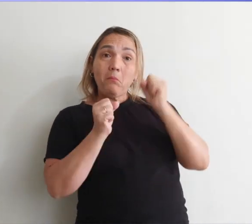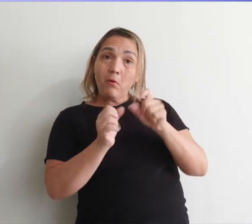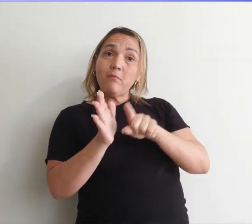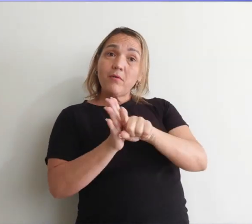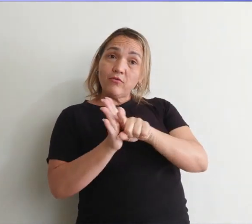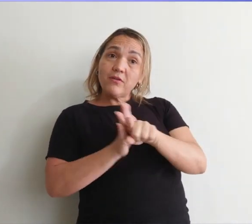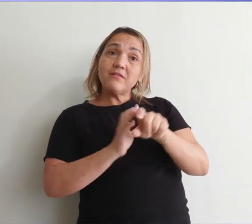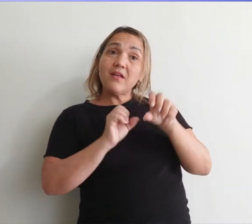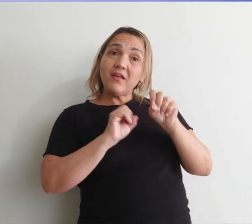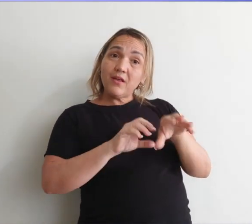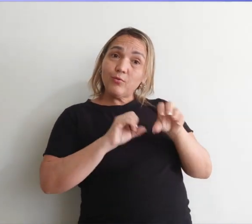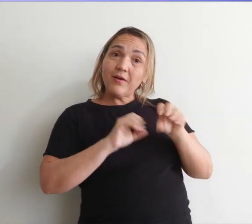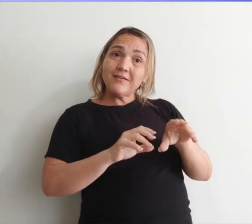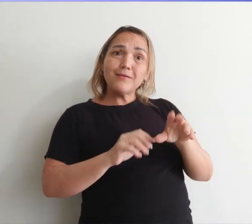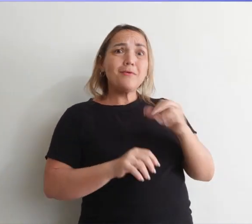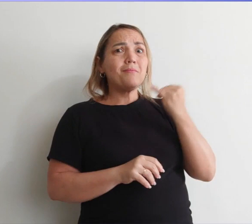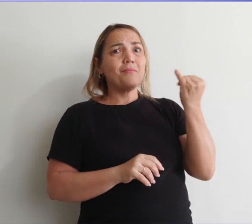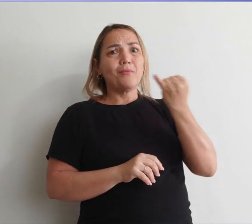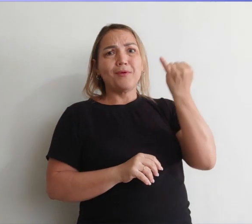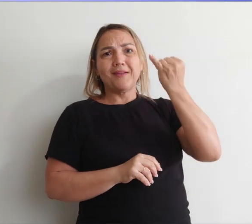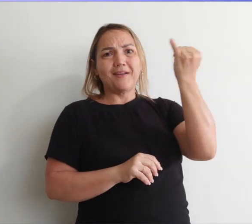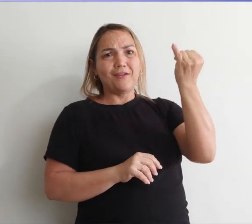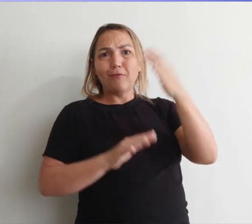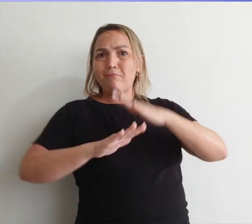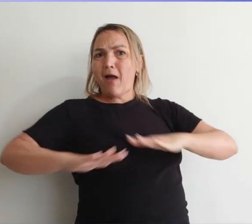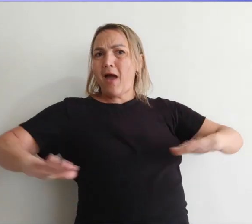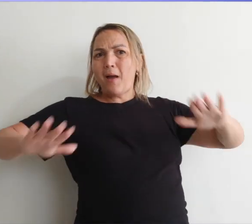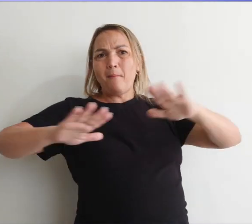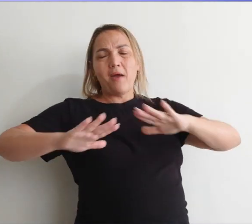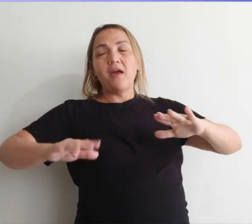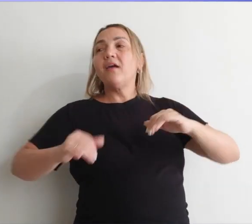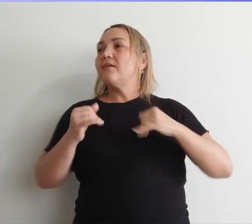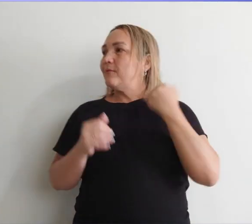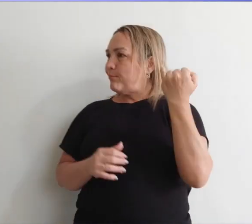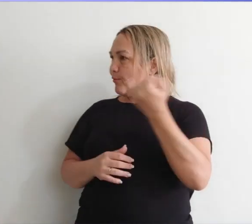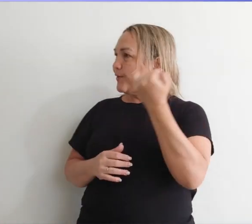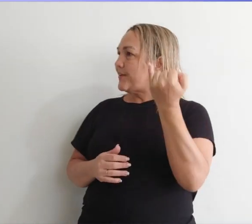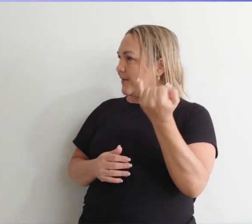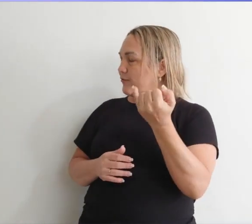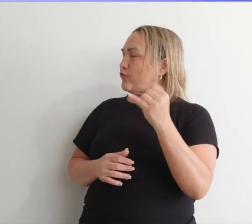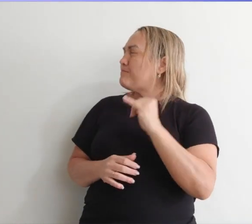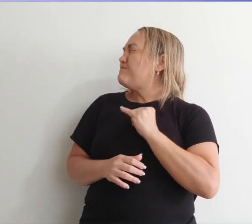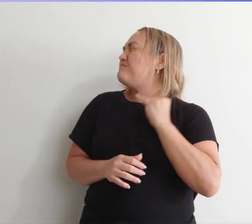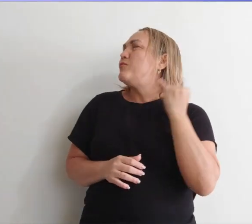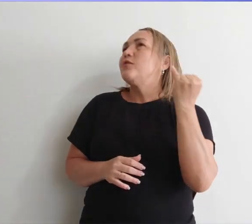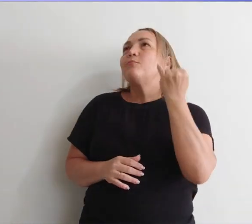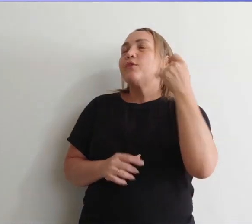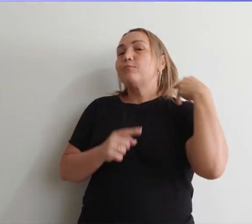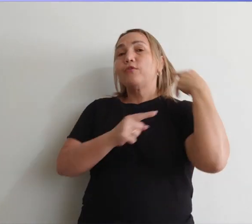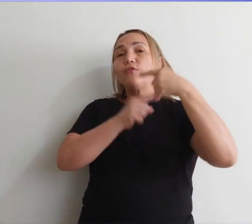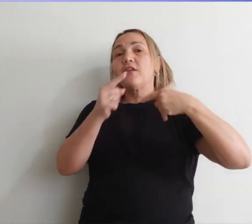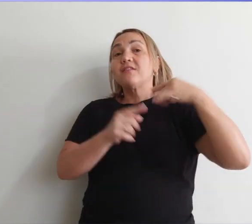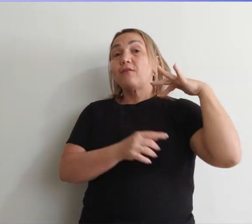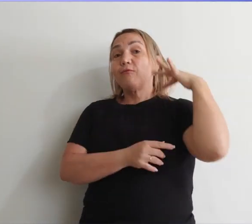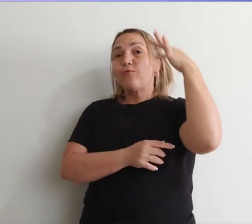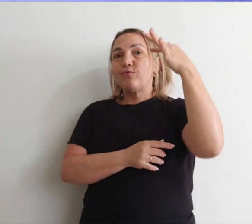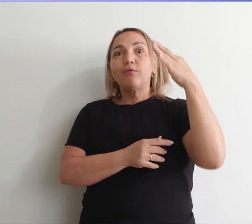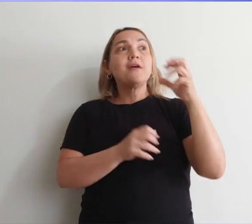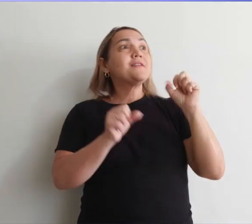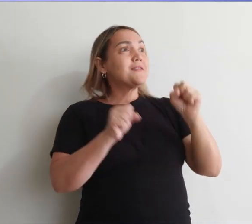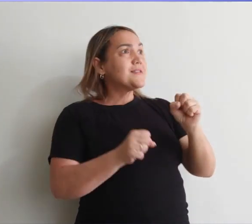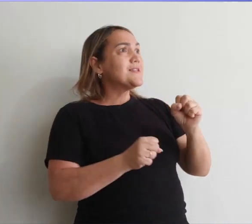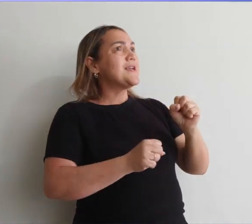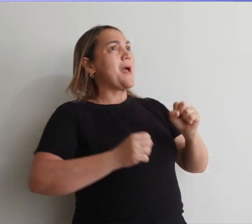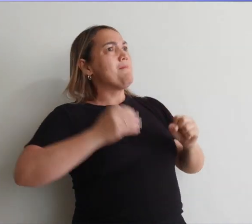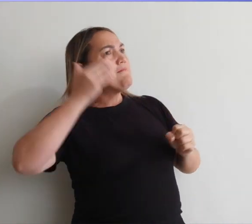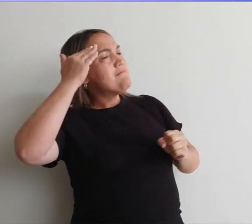fazer pesquisa em educação, e é altamente válido, e é um mercado muito amplo. E é importante, muito importante, para gerações futuras, né? É